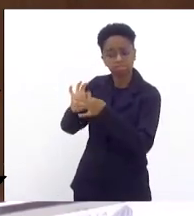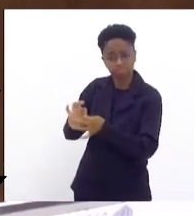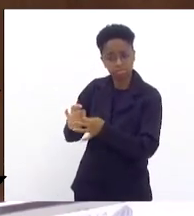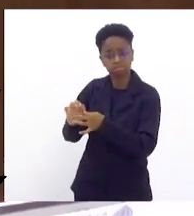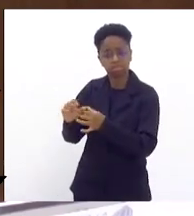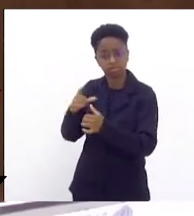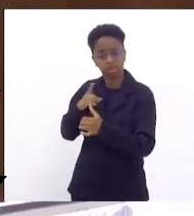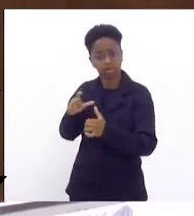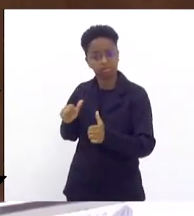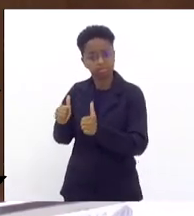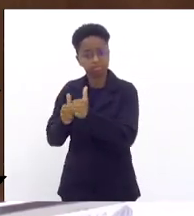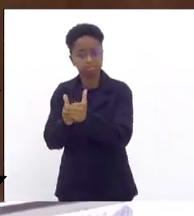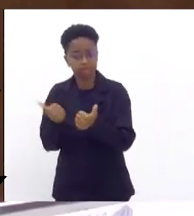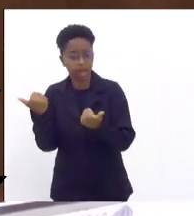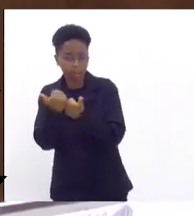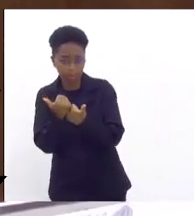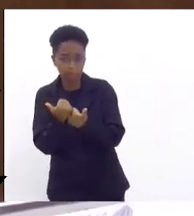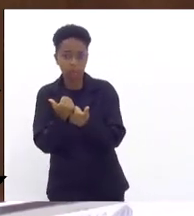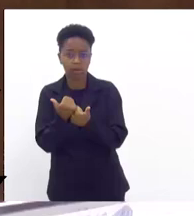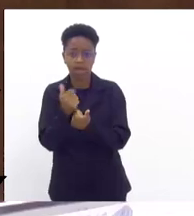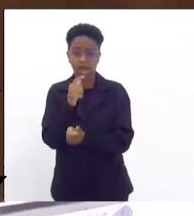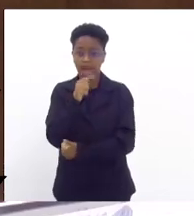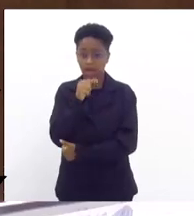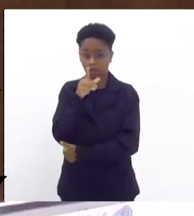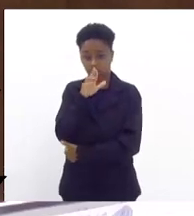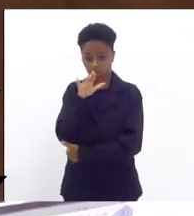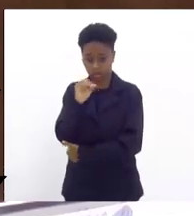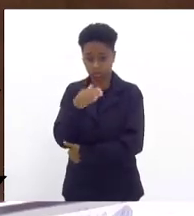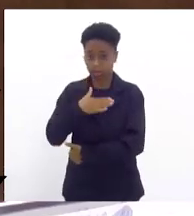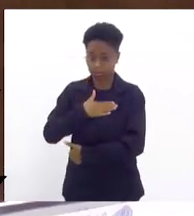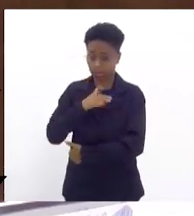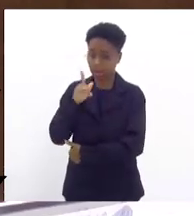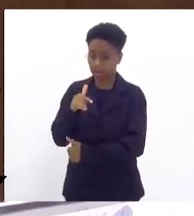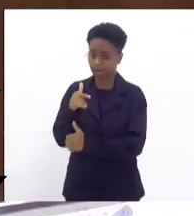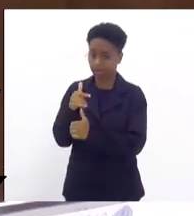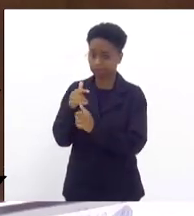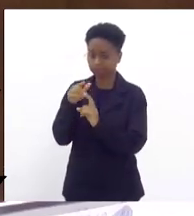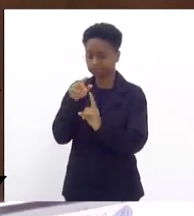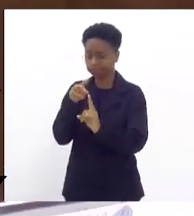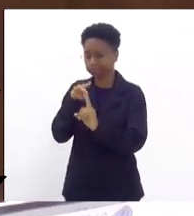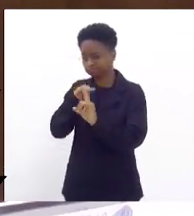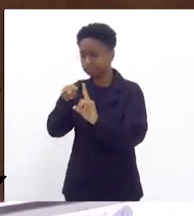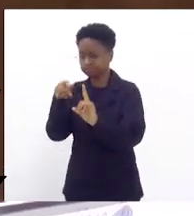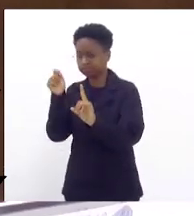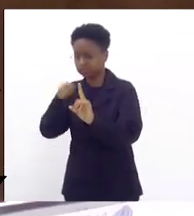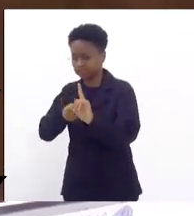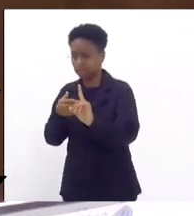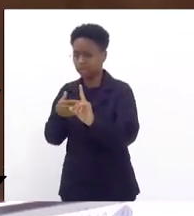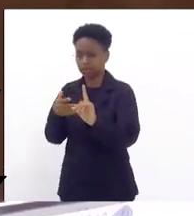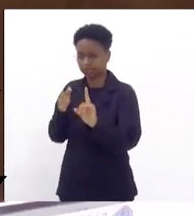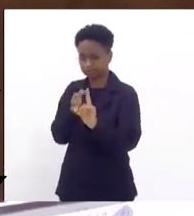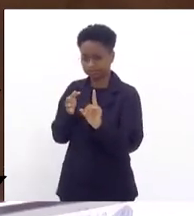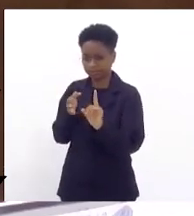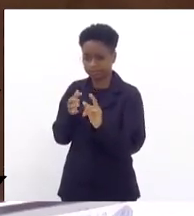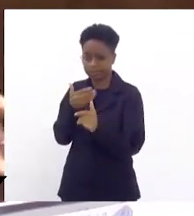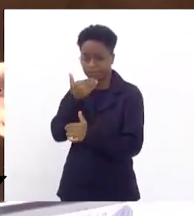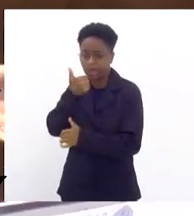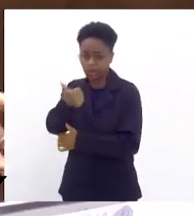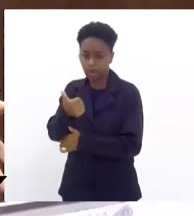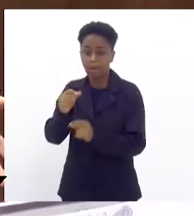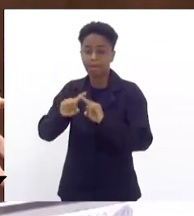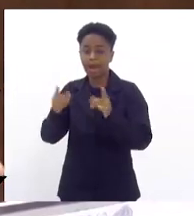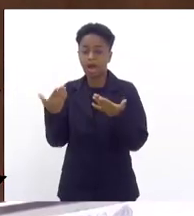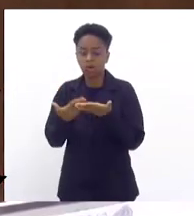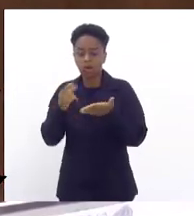A Água do Rio, para mim, foi um horizonte. Hoje eu tenho água de qualidade. E quando começou a chegar essas contas